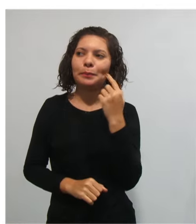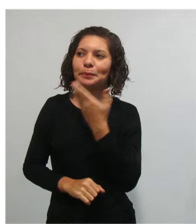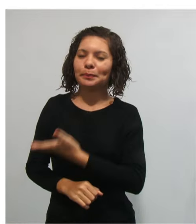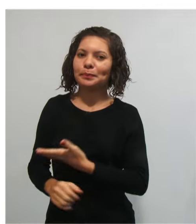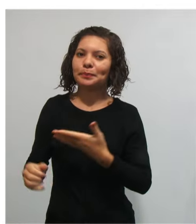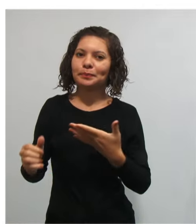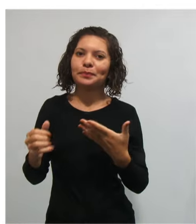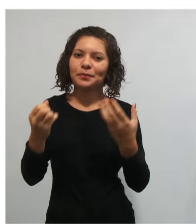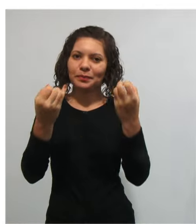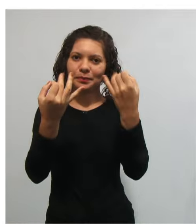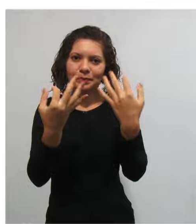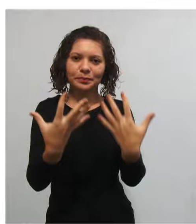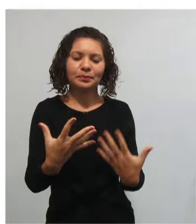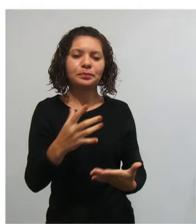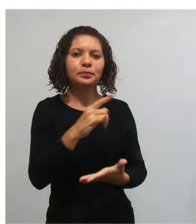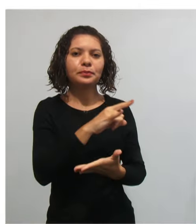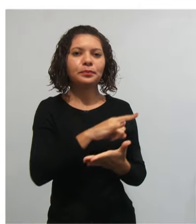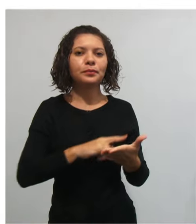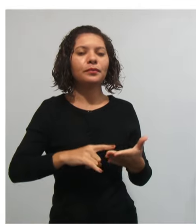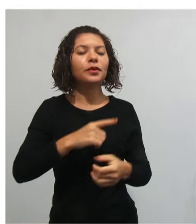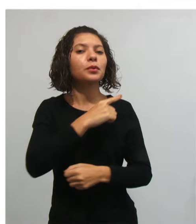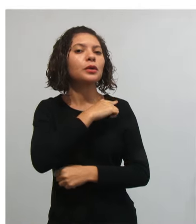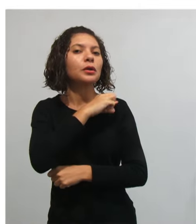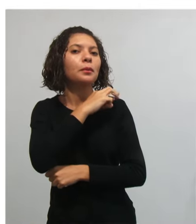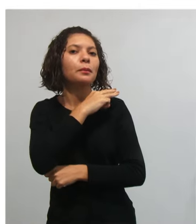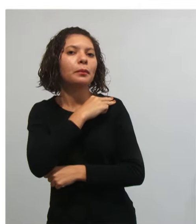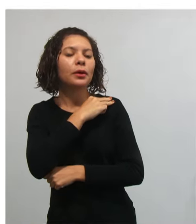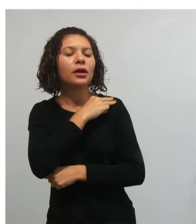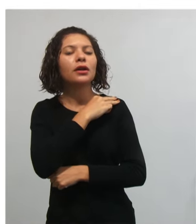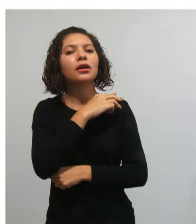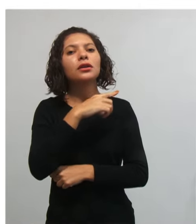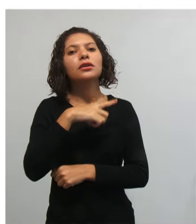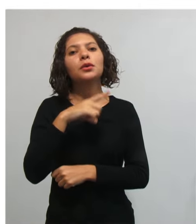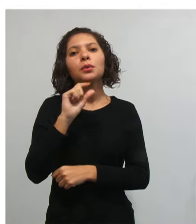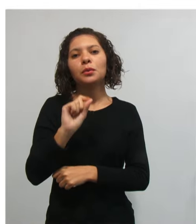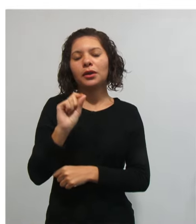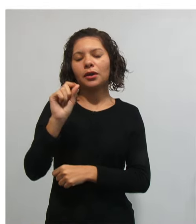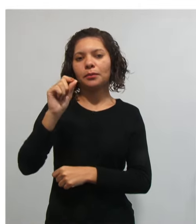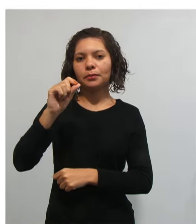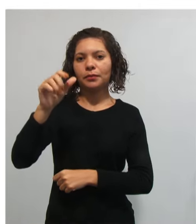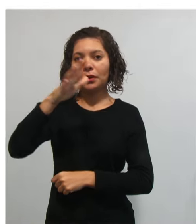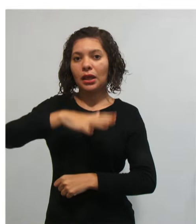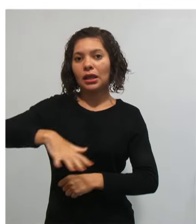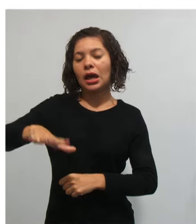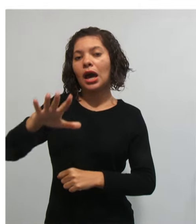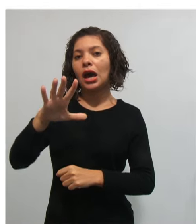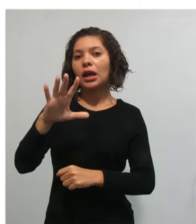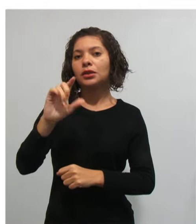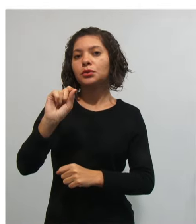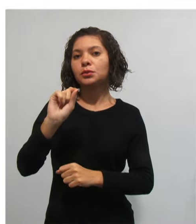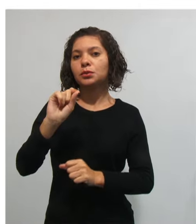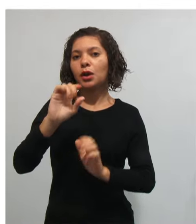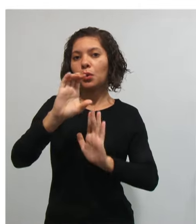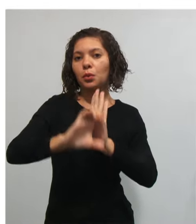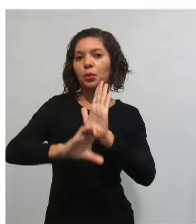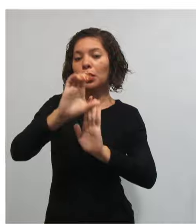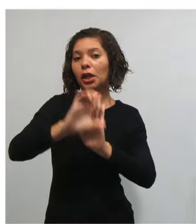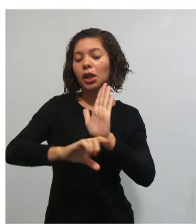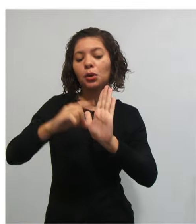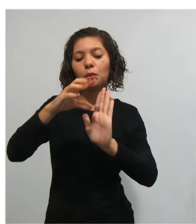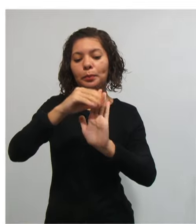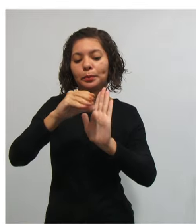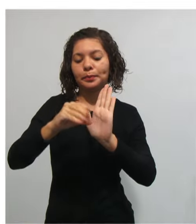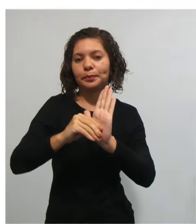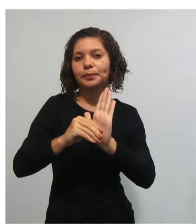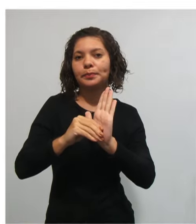acompanhar as notícias e mas vamos falar da bncc aqui no ensino médio nós temos aqui a as áreas de